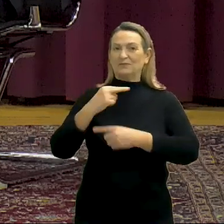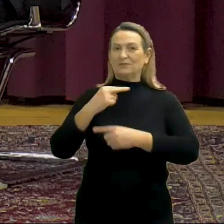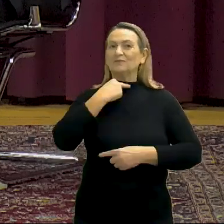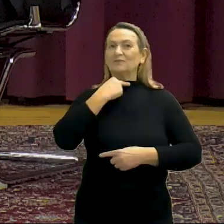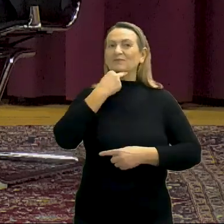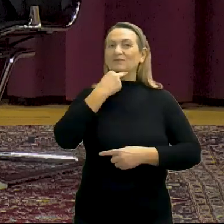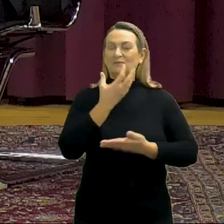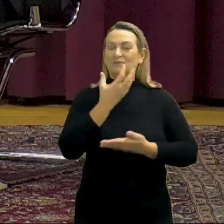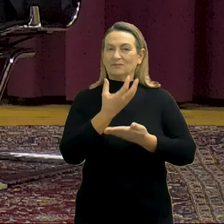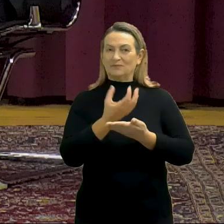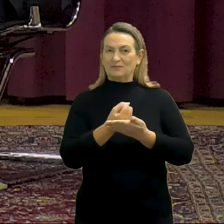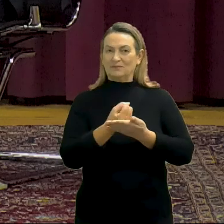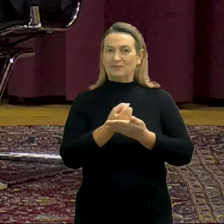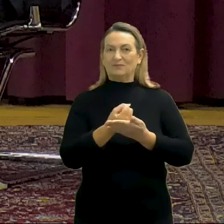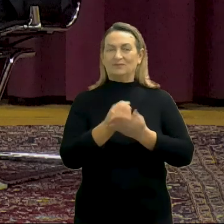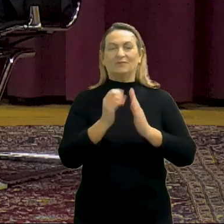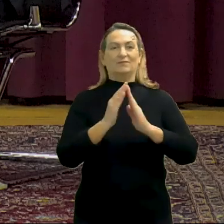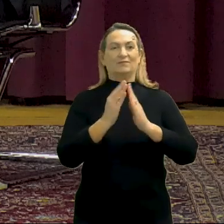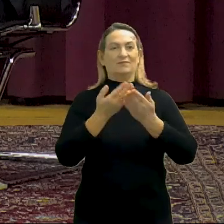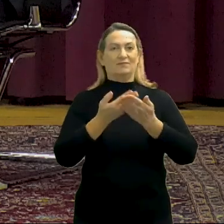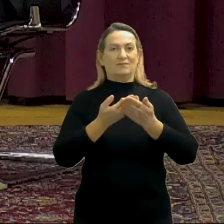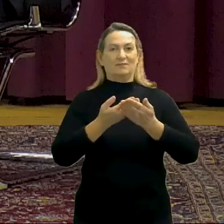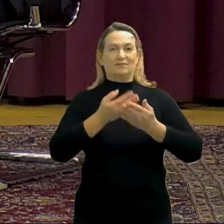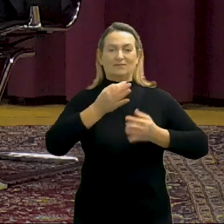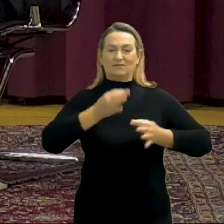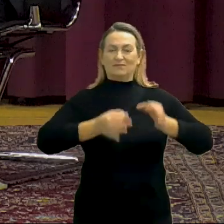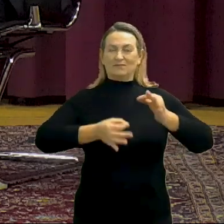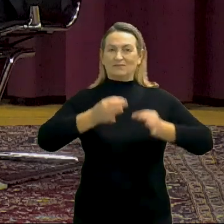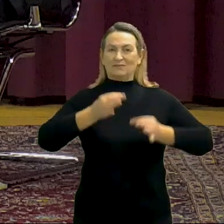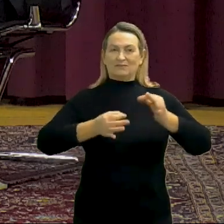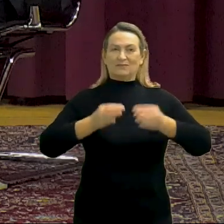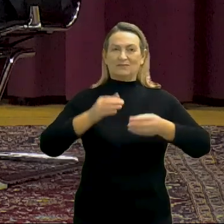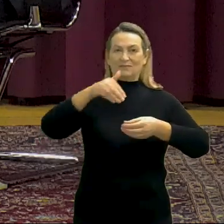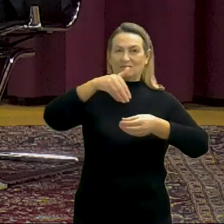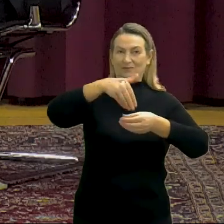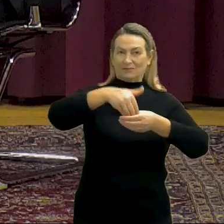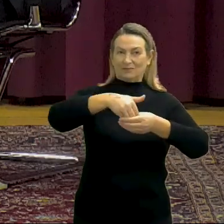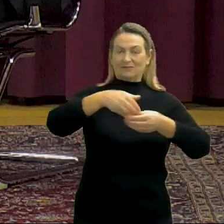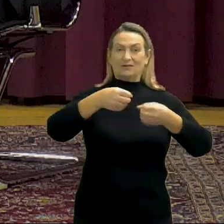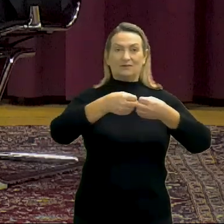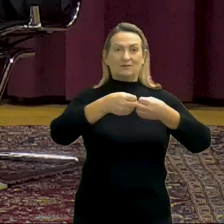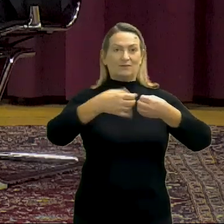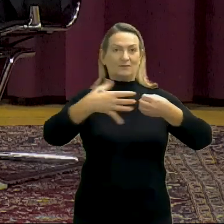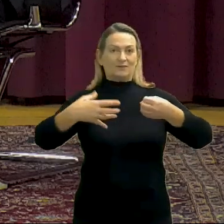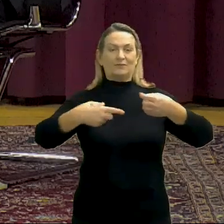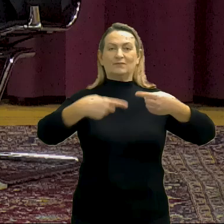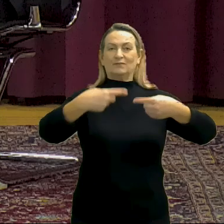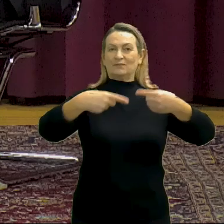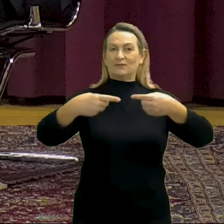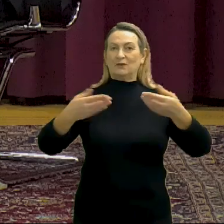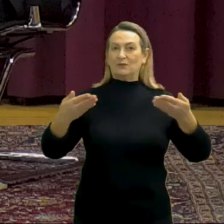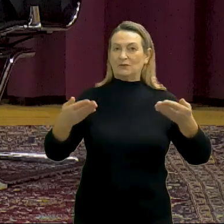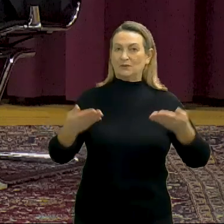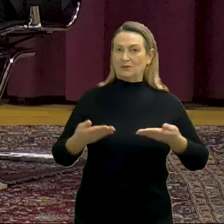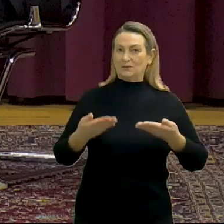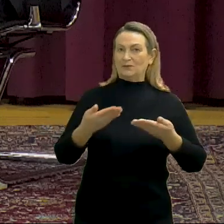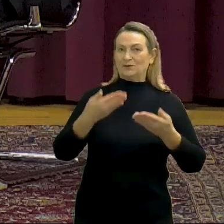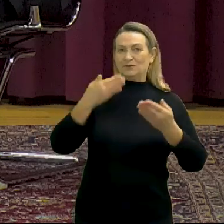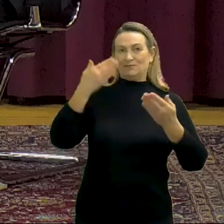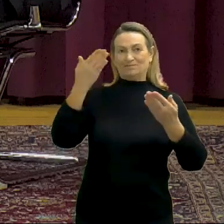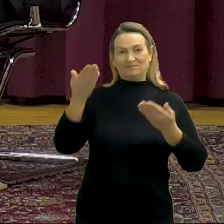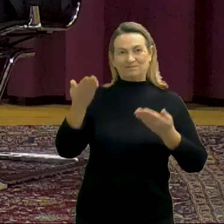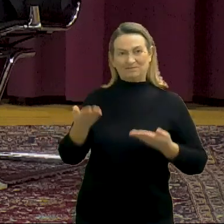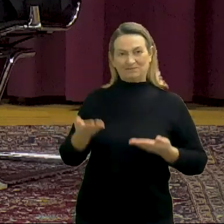judiciária eleitoral ou democracia em debate e hoje temos a presença ilustre de de